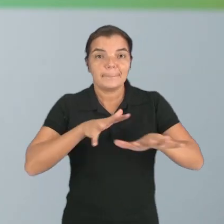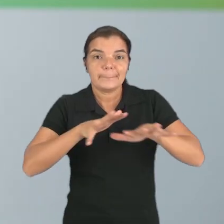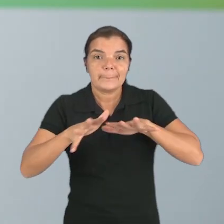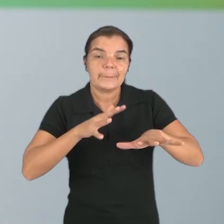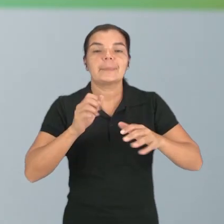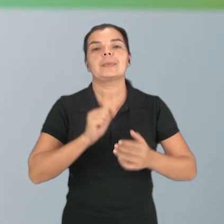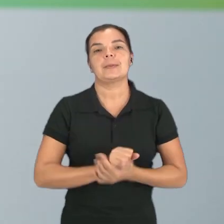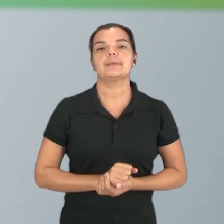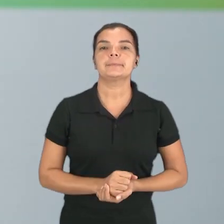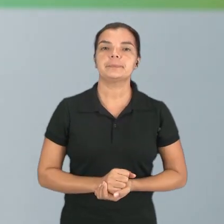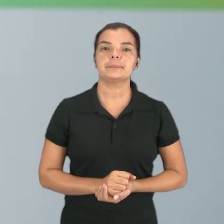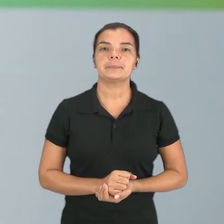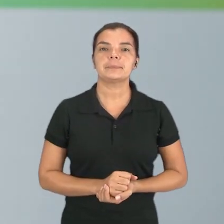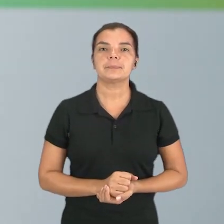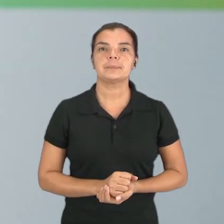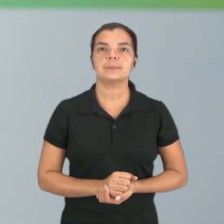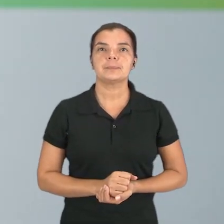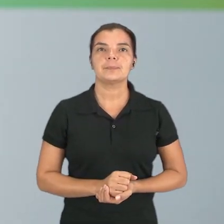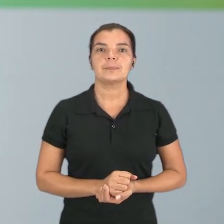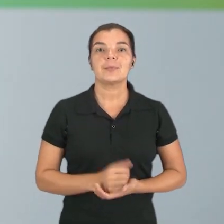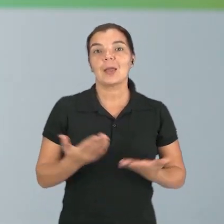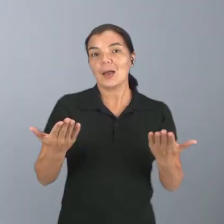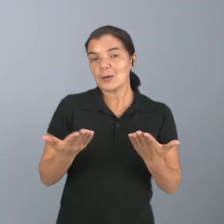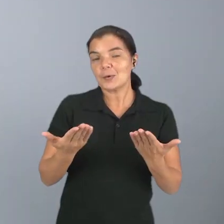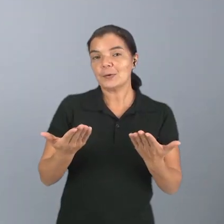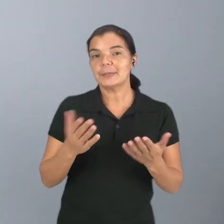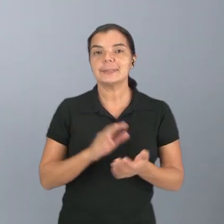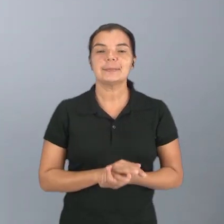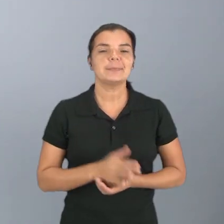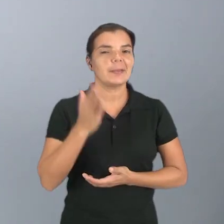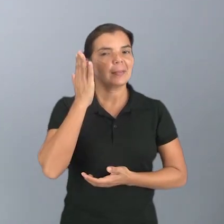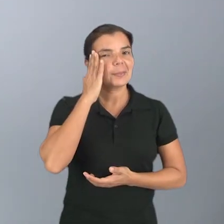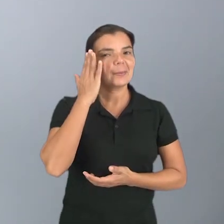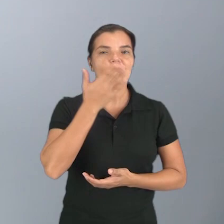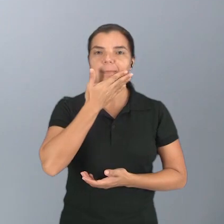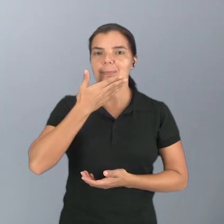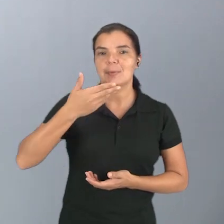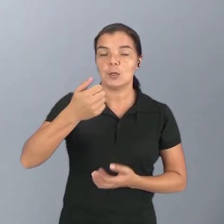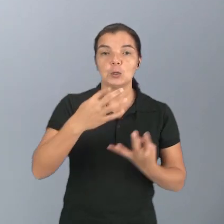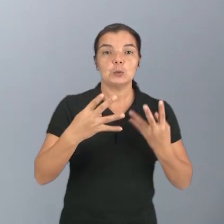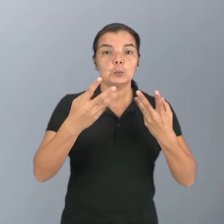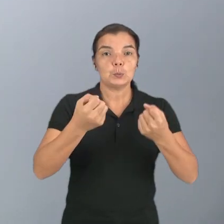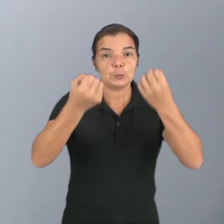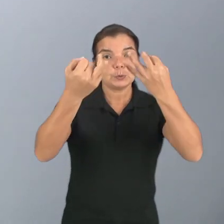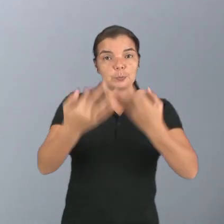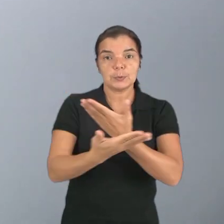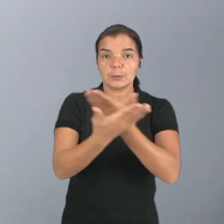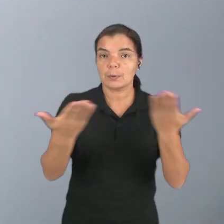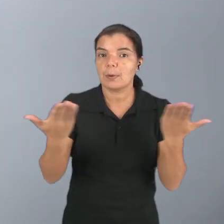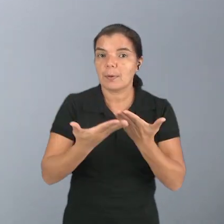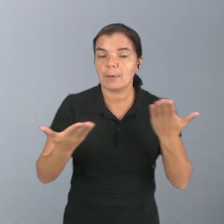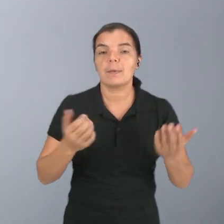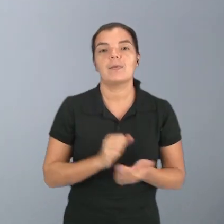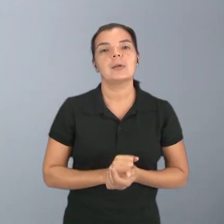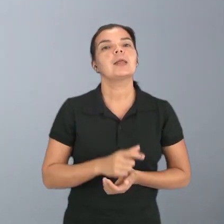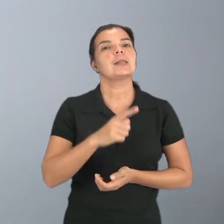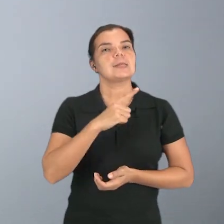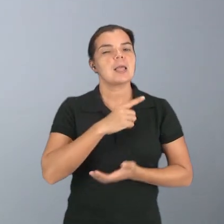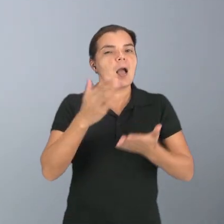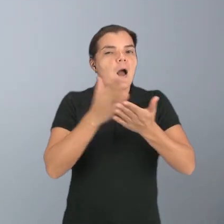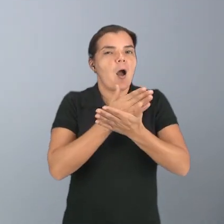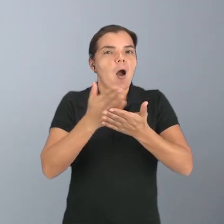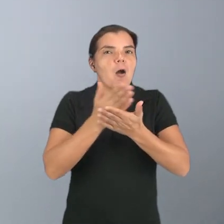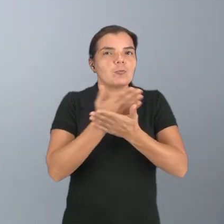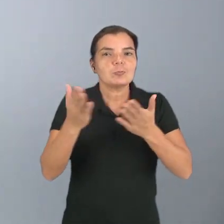pleno funcionamento. E aí, para a gente entender melhor tudo isso que eu falei para vocês agora, a gente tem